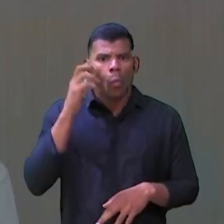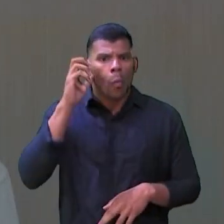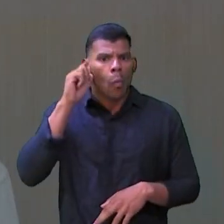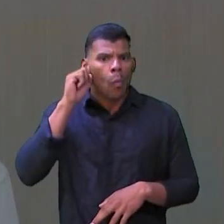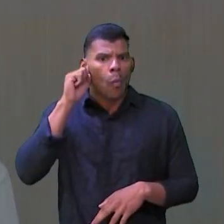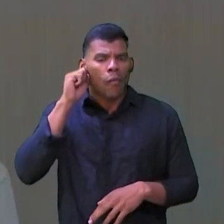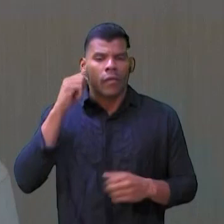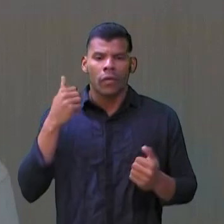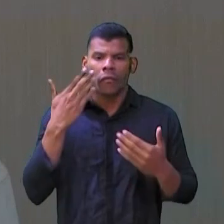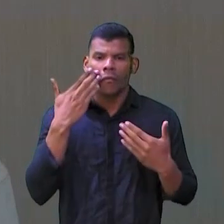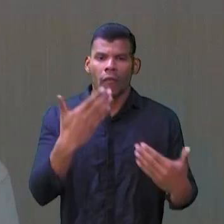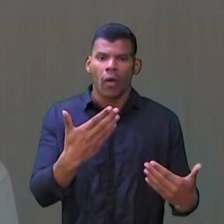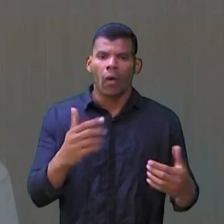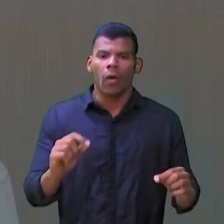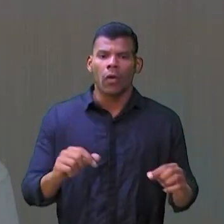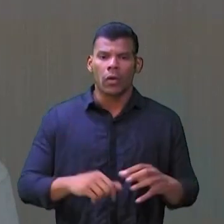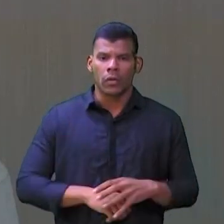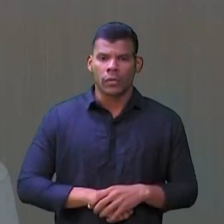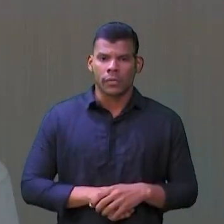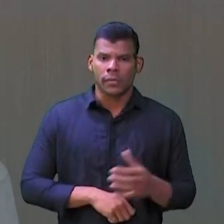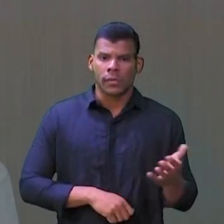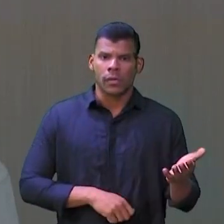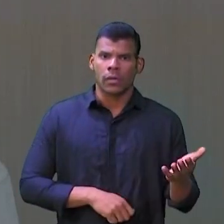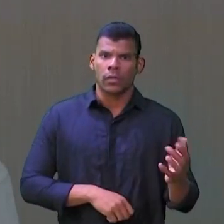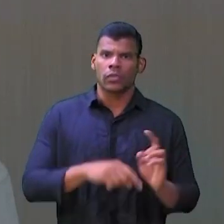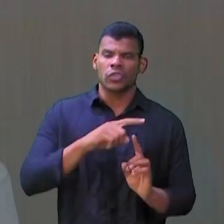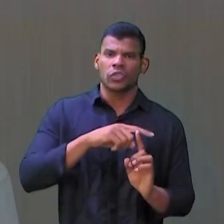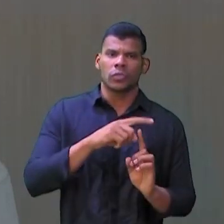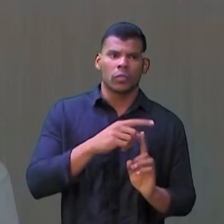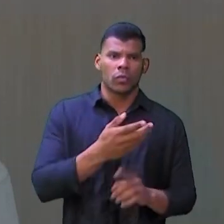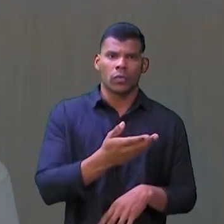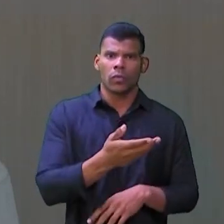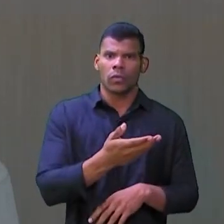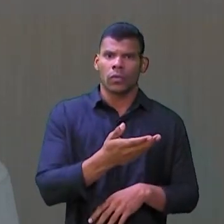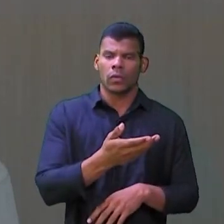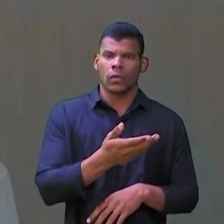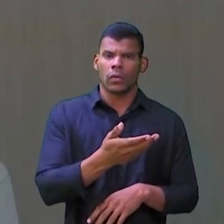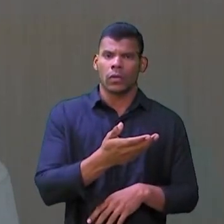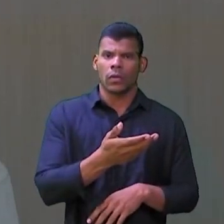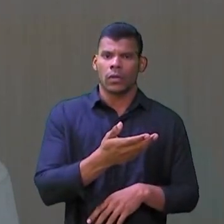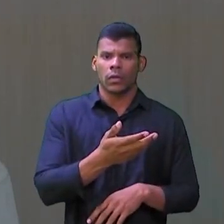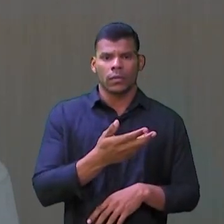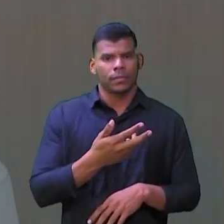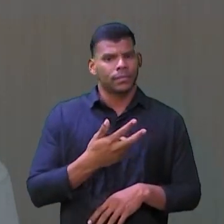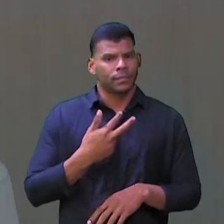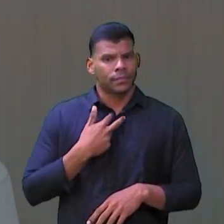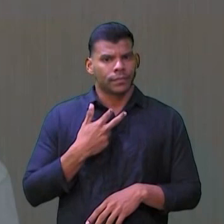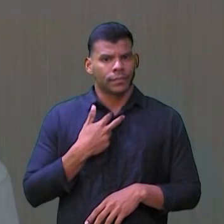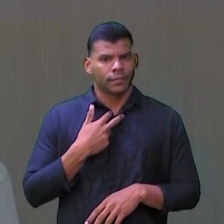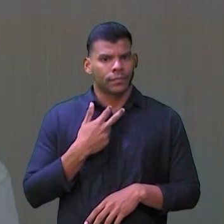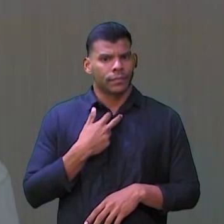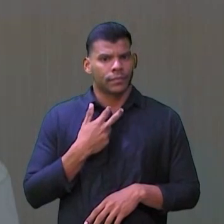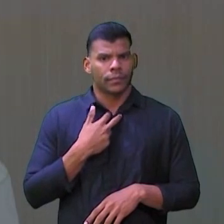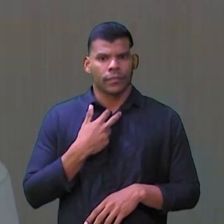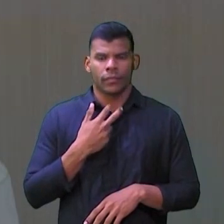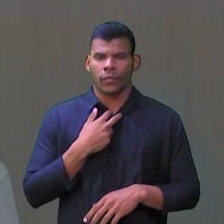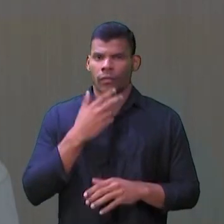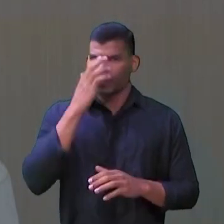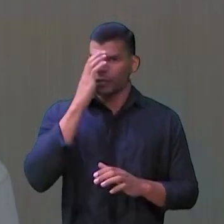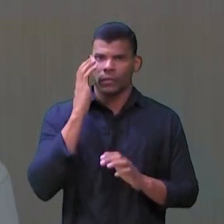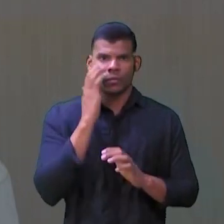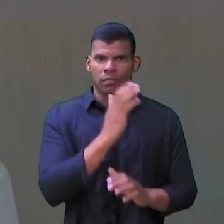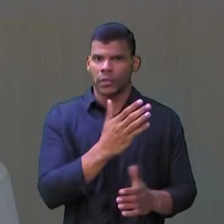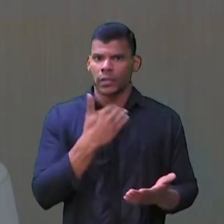e presenciar manifestação desse tipo elevadas de um profundo e flagrante